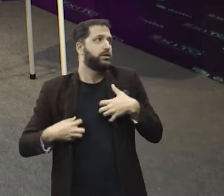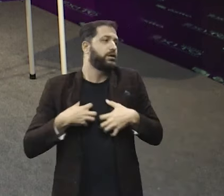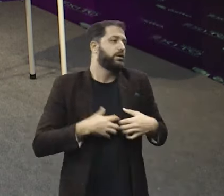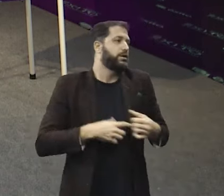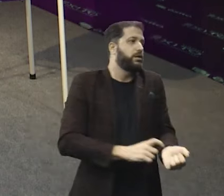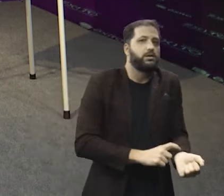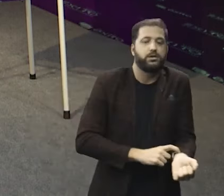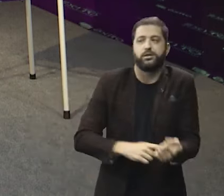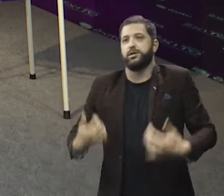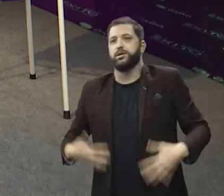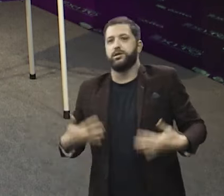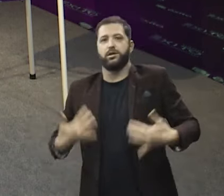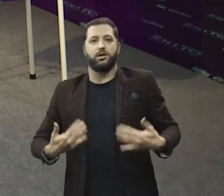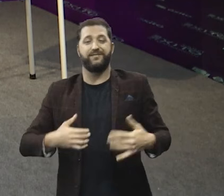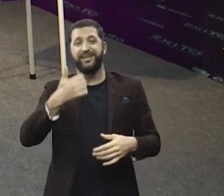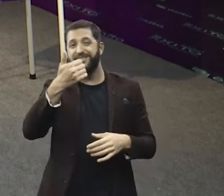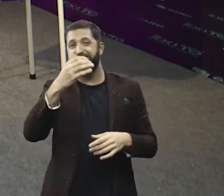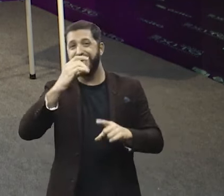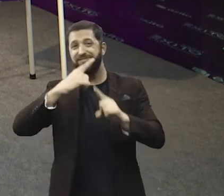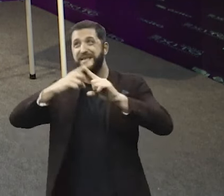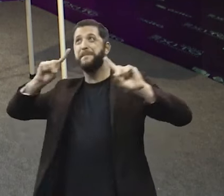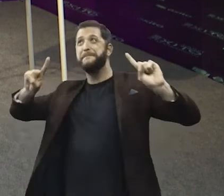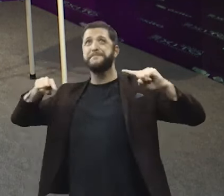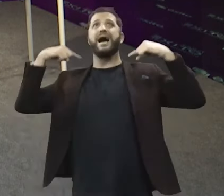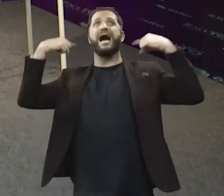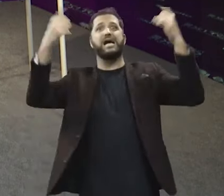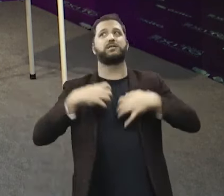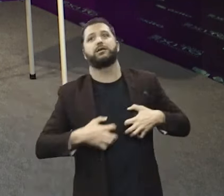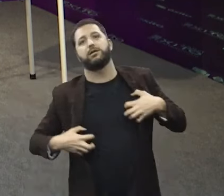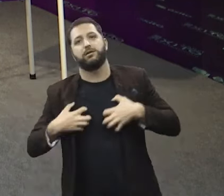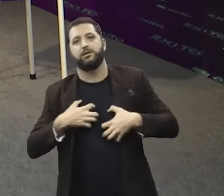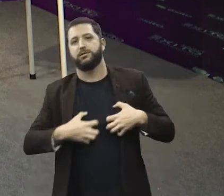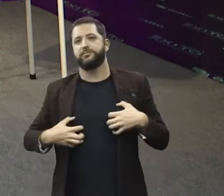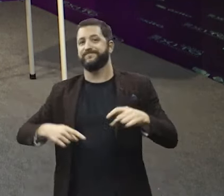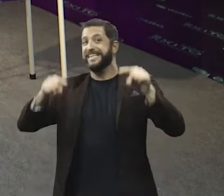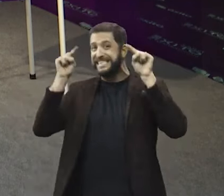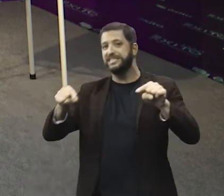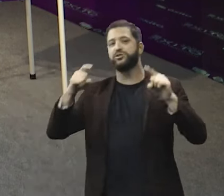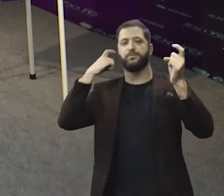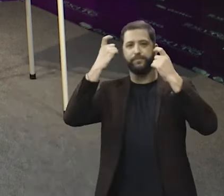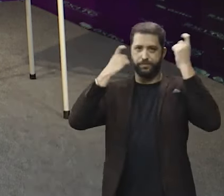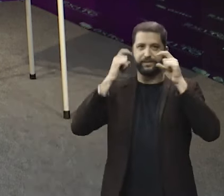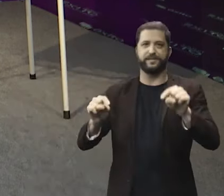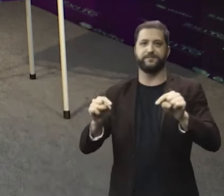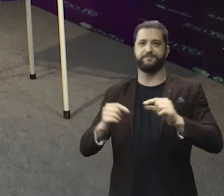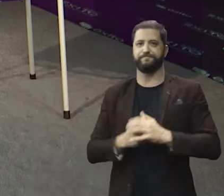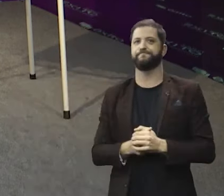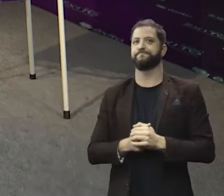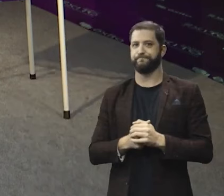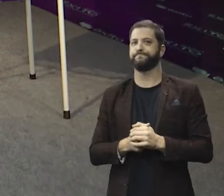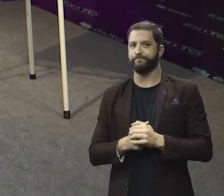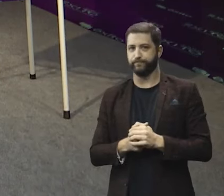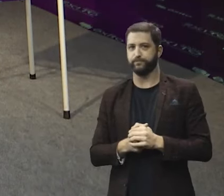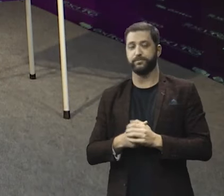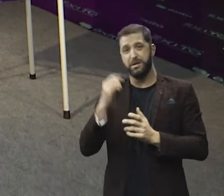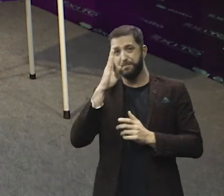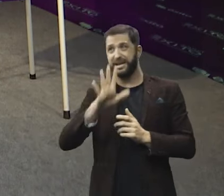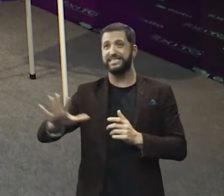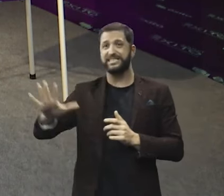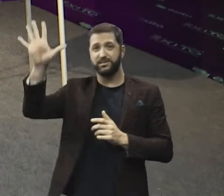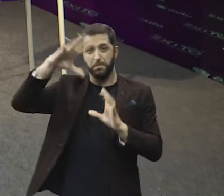10 vezes mais e isso é muito sério porque o Brasil hoje é o país mais ansioso que existe no